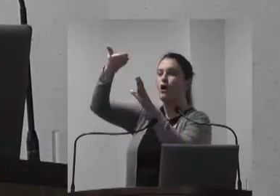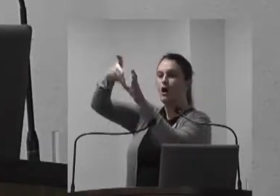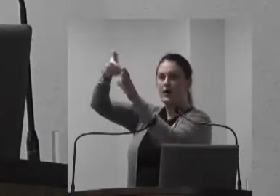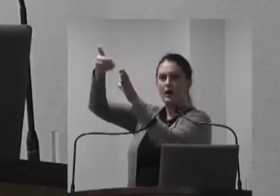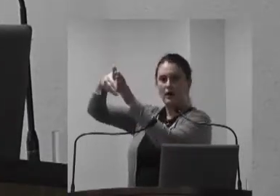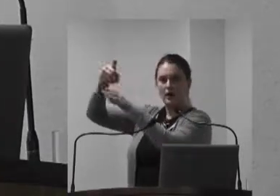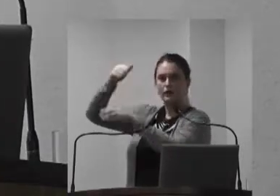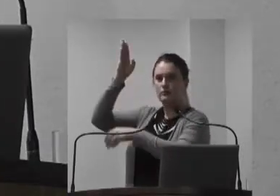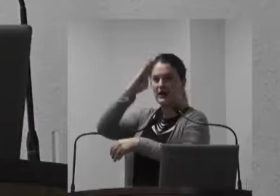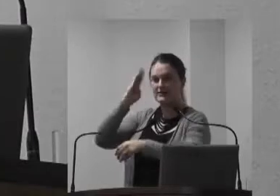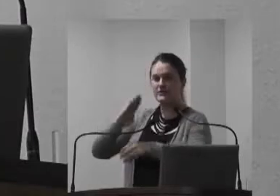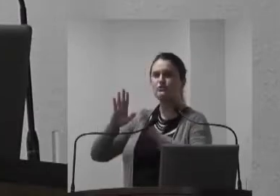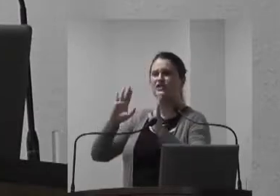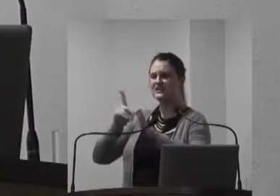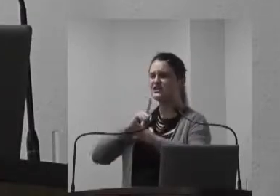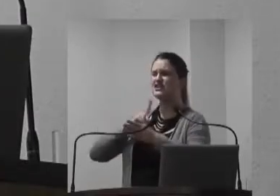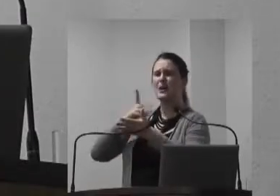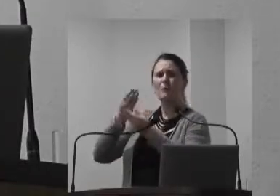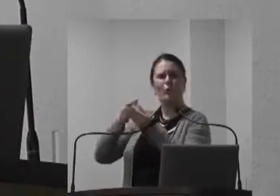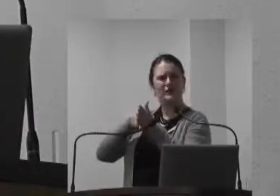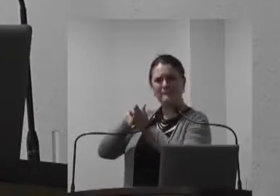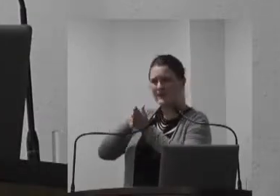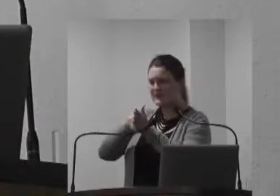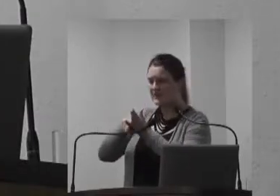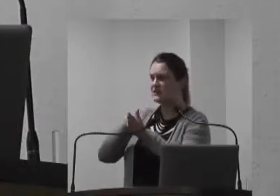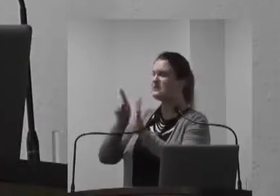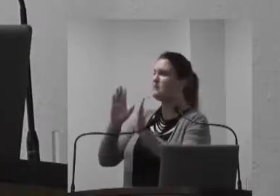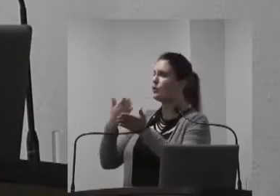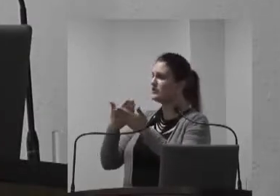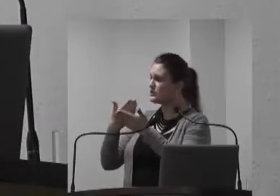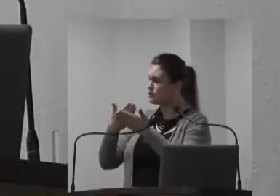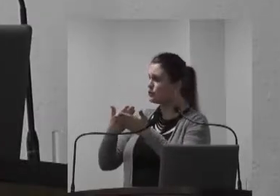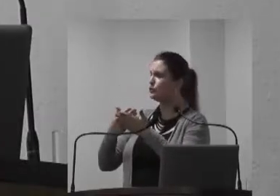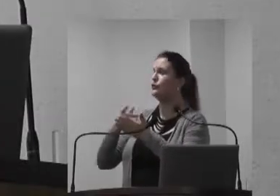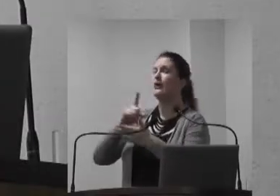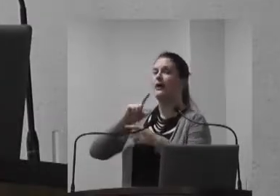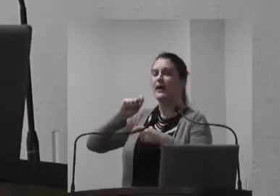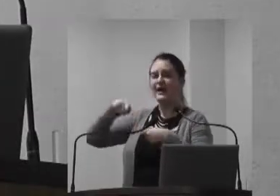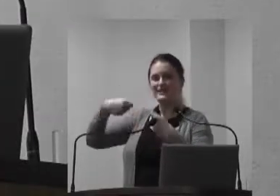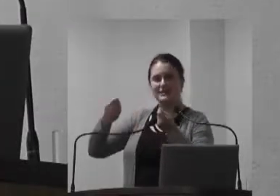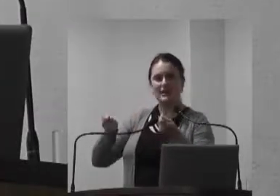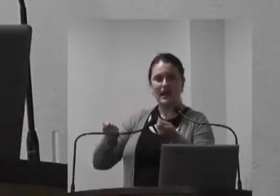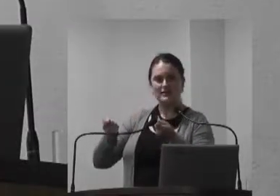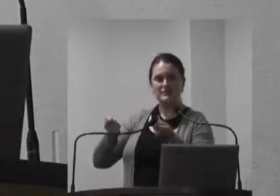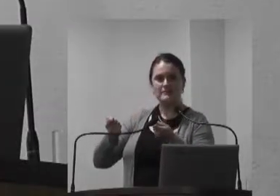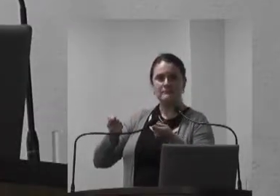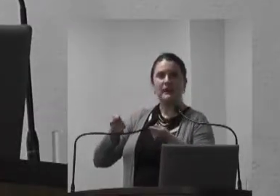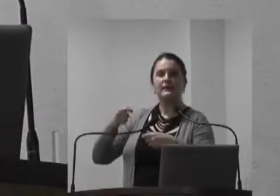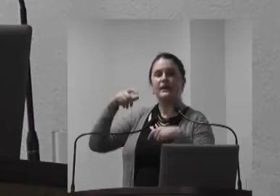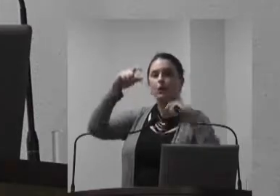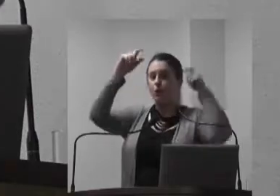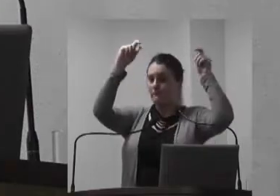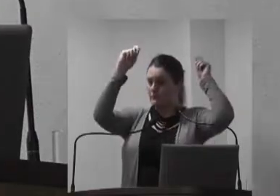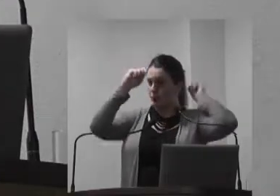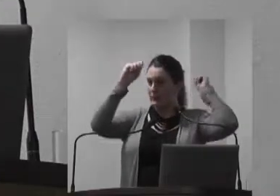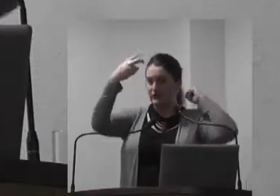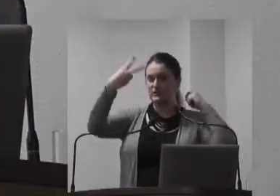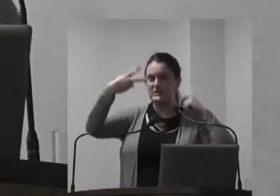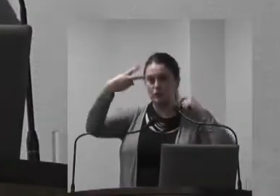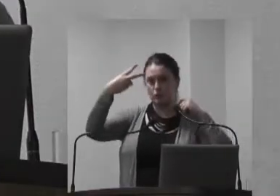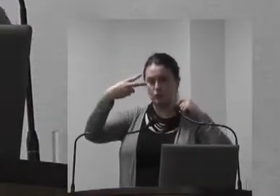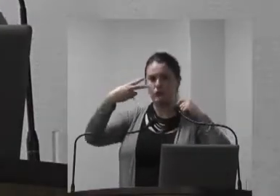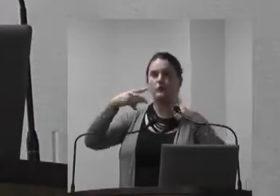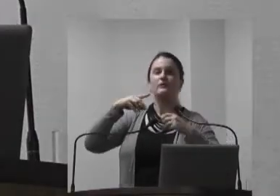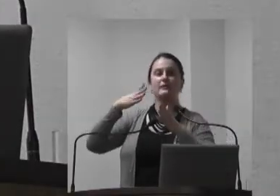porque fora do Brasil já se tinha muita pesquisa e muito estudo em sinais. Então, Dom